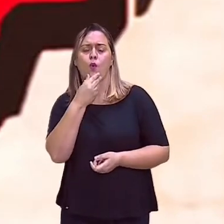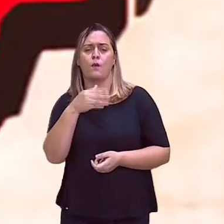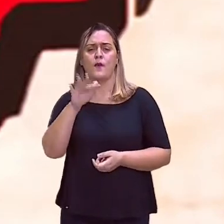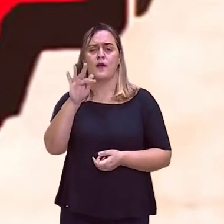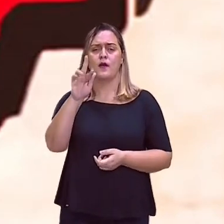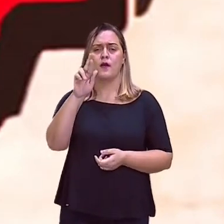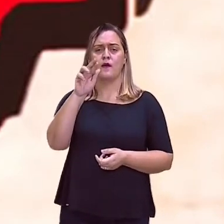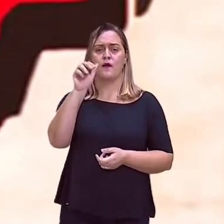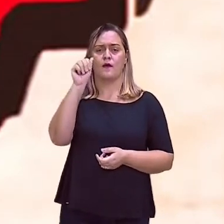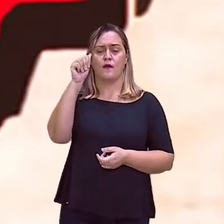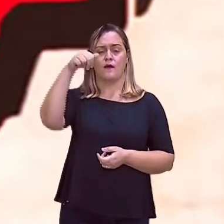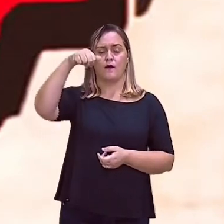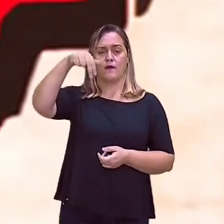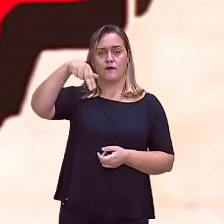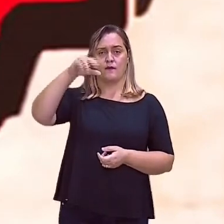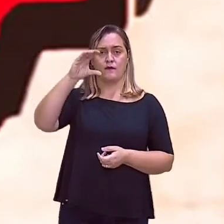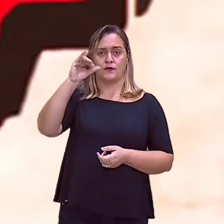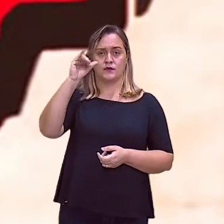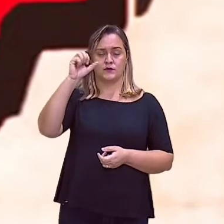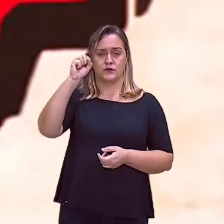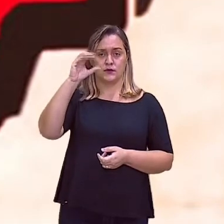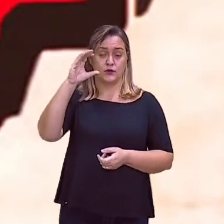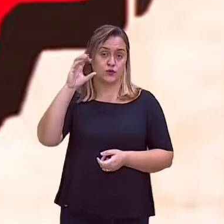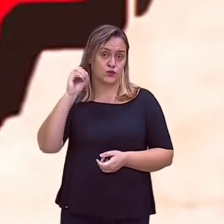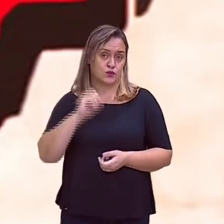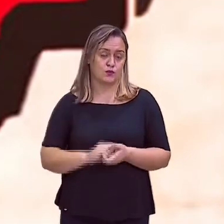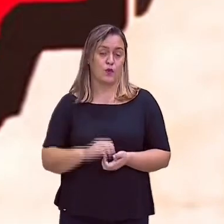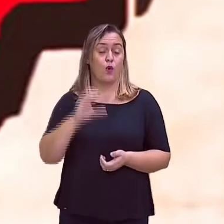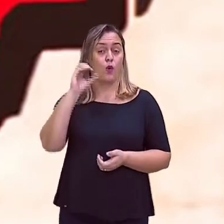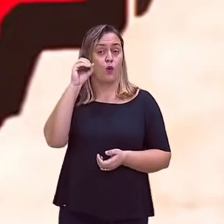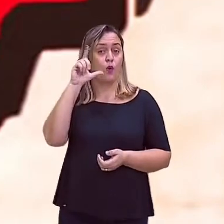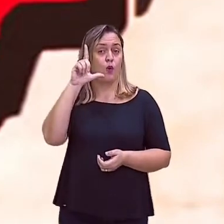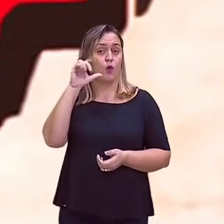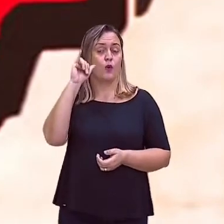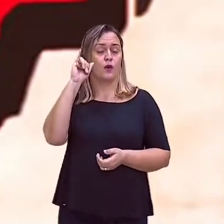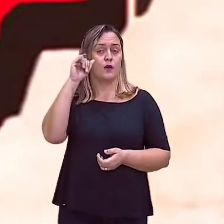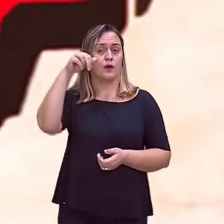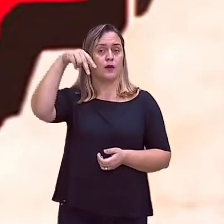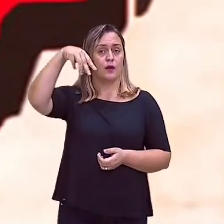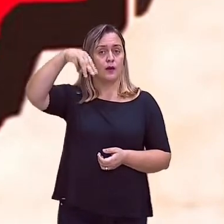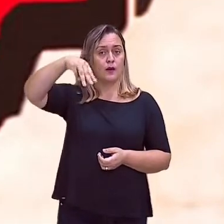Francisco Campos, Olímpio Mourão, entre outros.